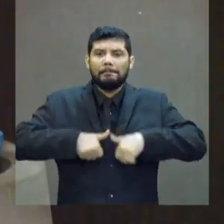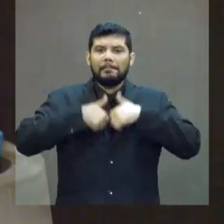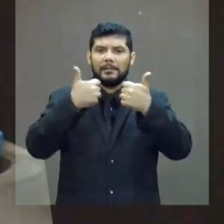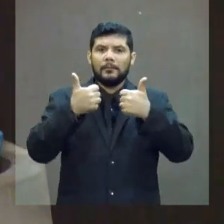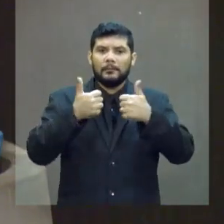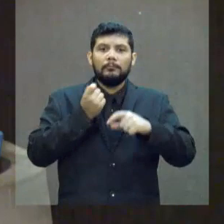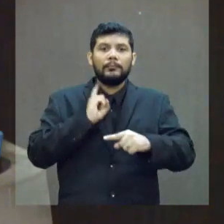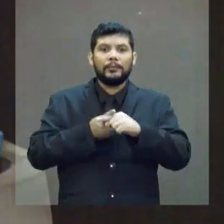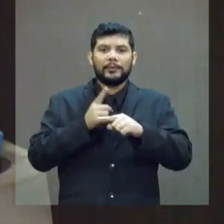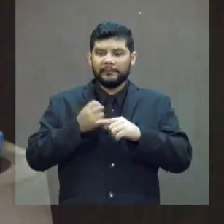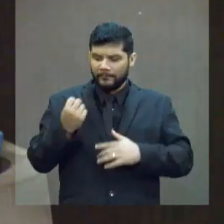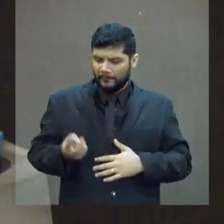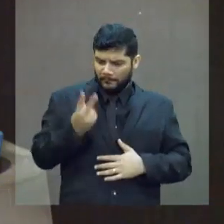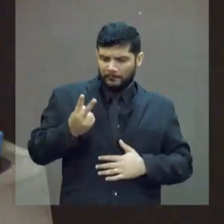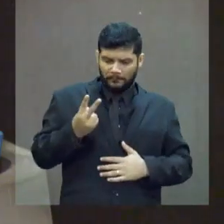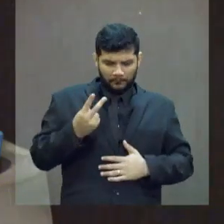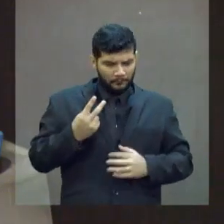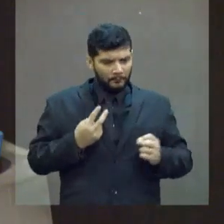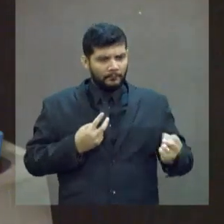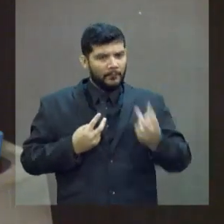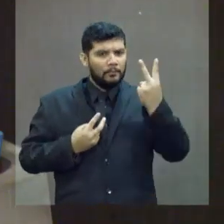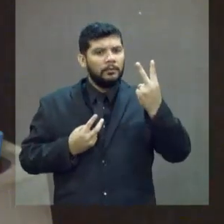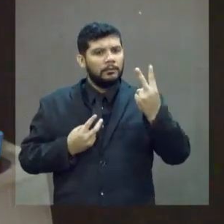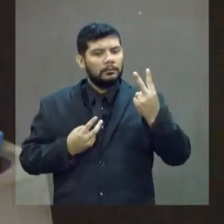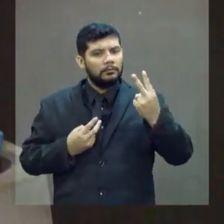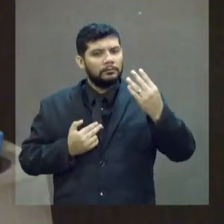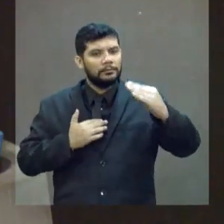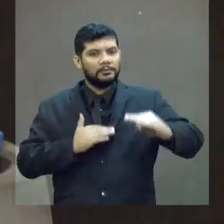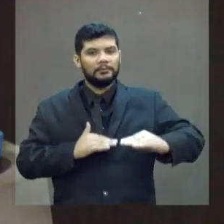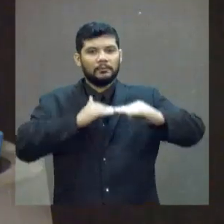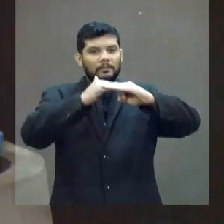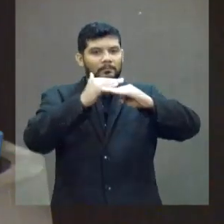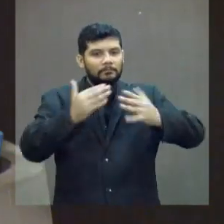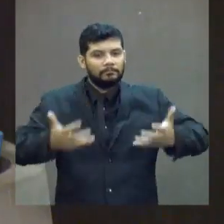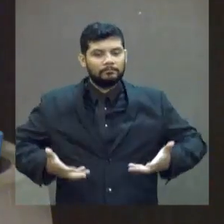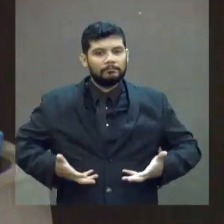porque a nossa dignidade se realiza, sobretudo, quando a dignidade do outro também é realizada. Muito obrigado.